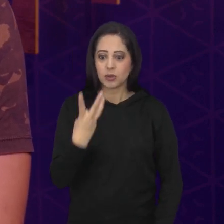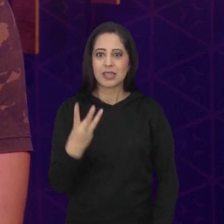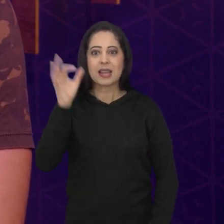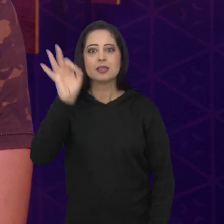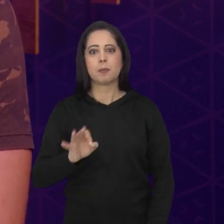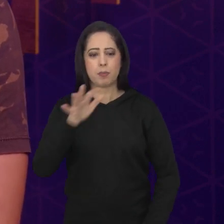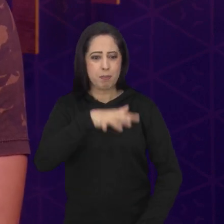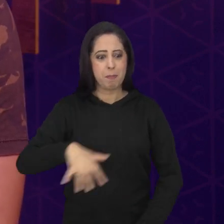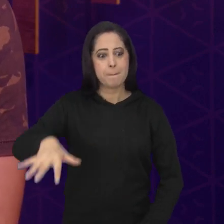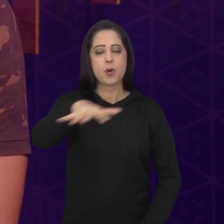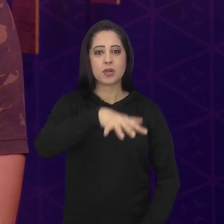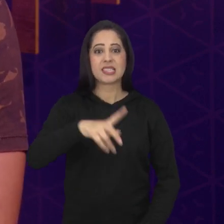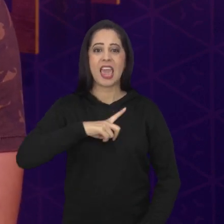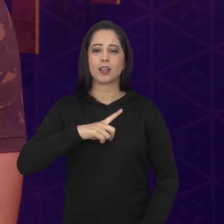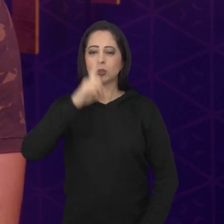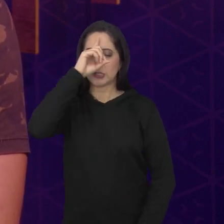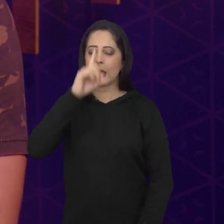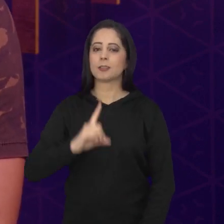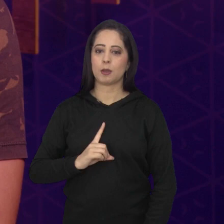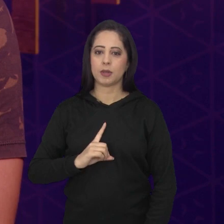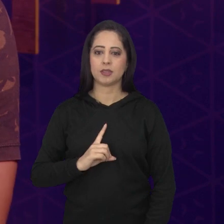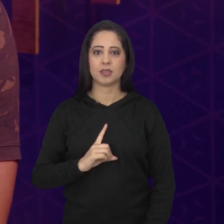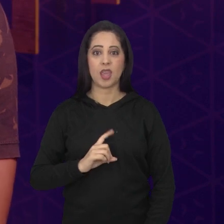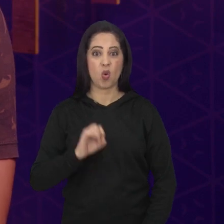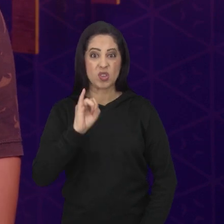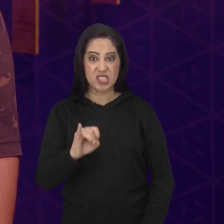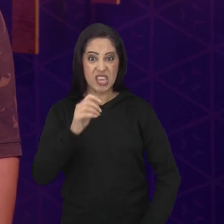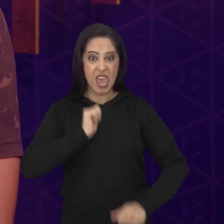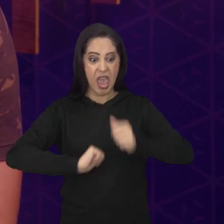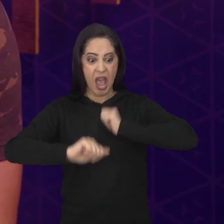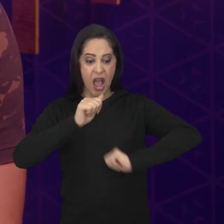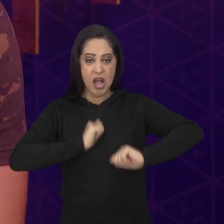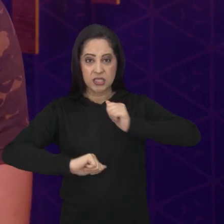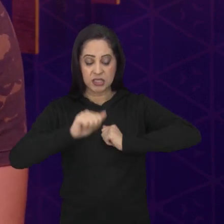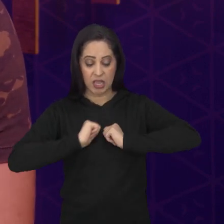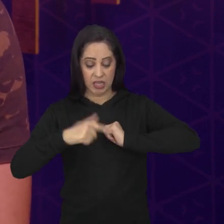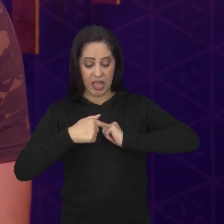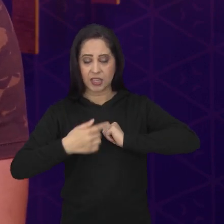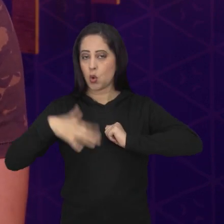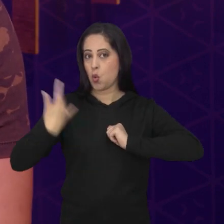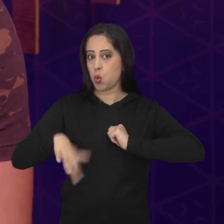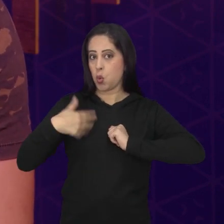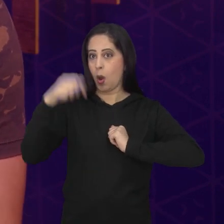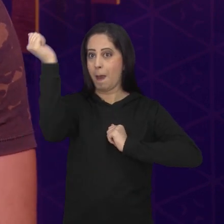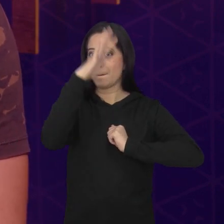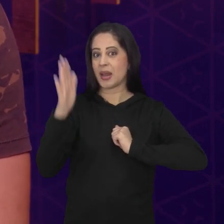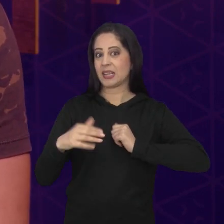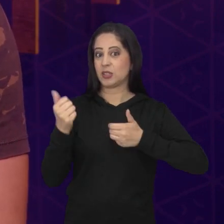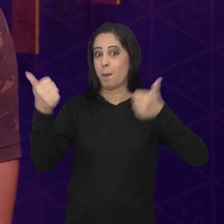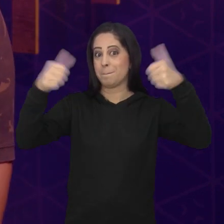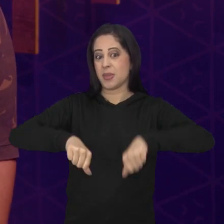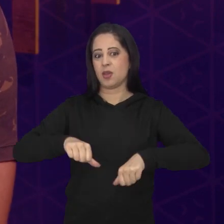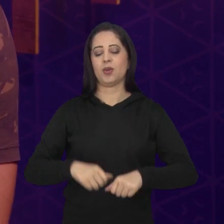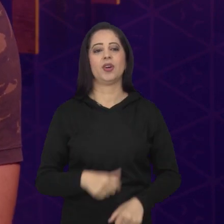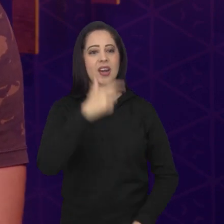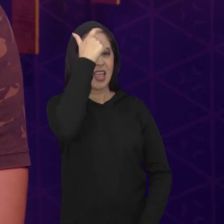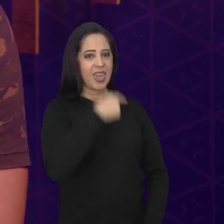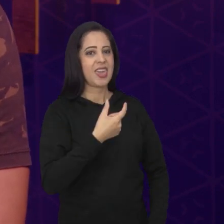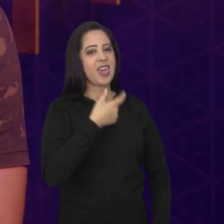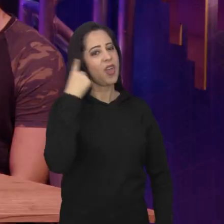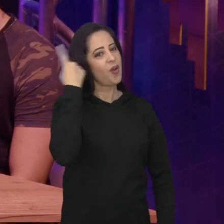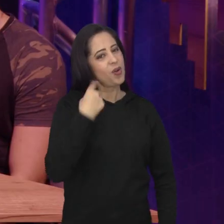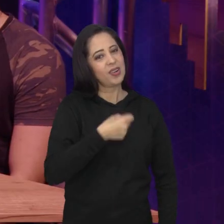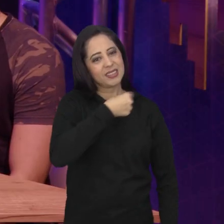mais de 13% da população já tem depressão. E tem mais, viu? Quando o assunto é ansiedade, o Brasil lidera o